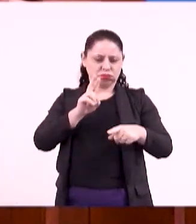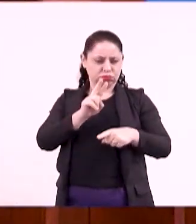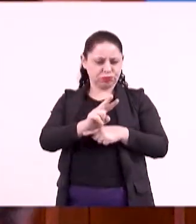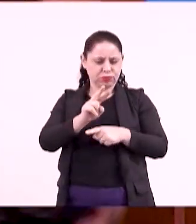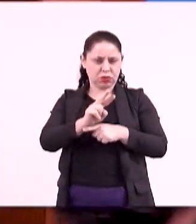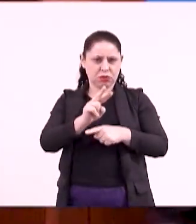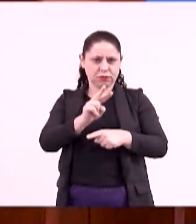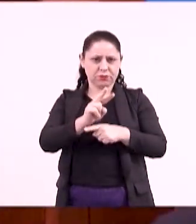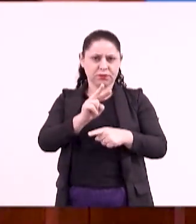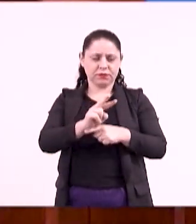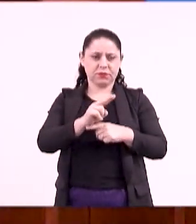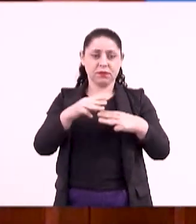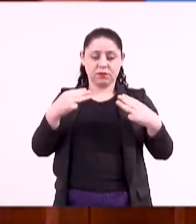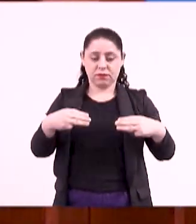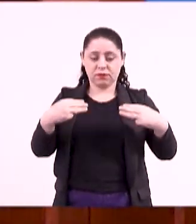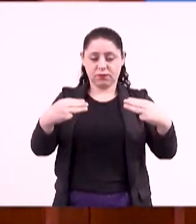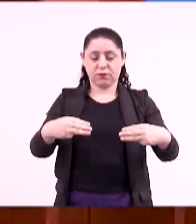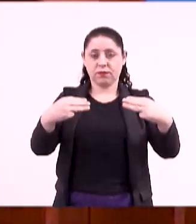guardando a ministra